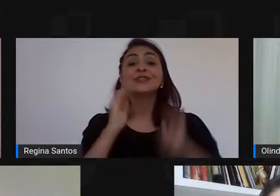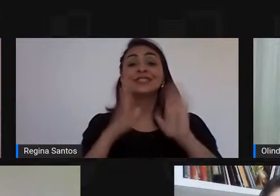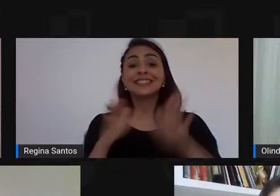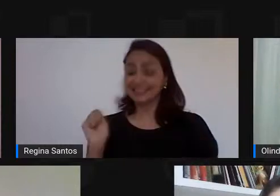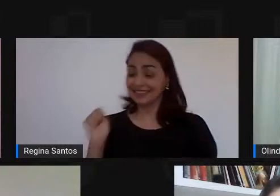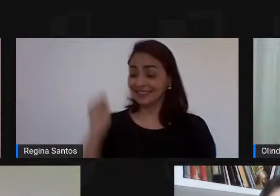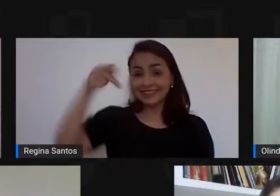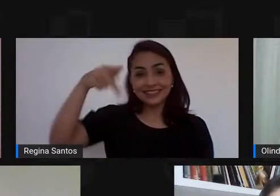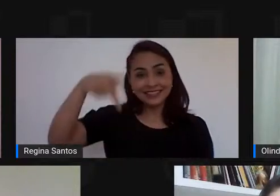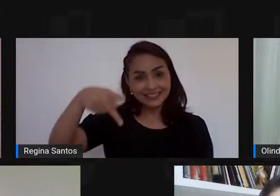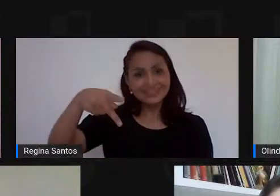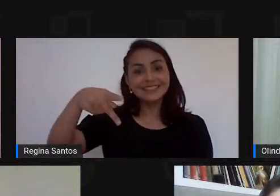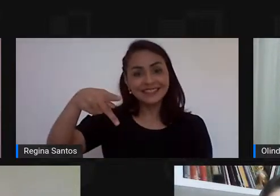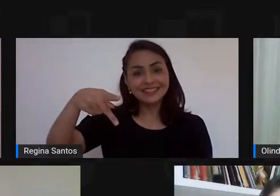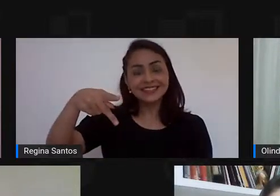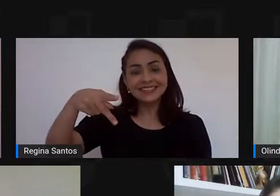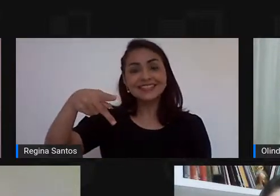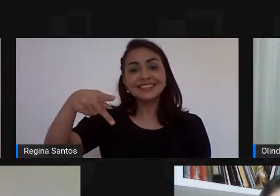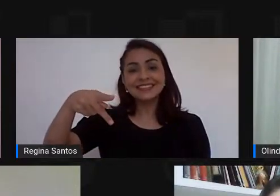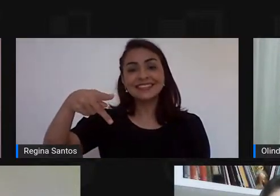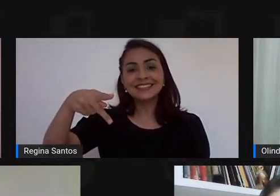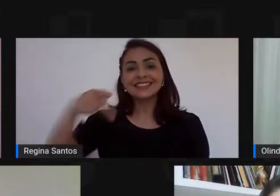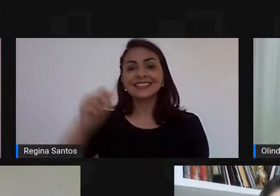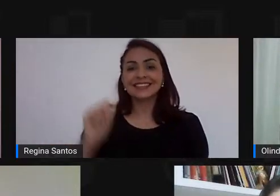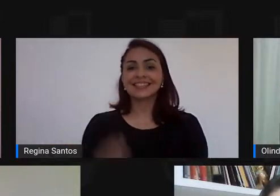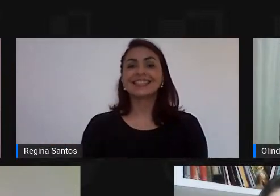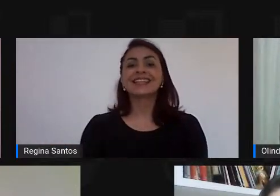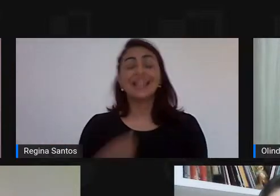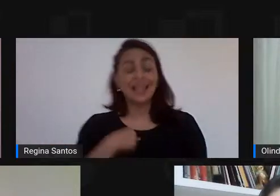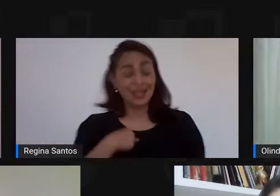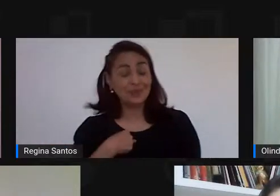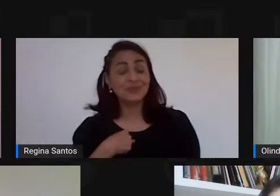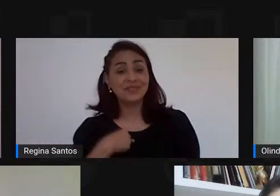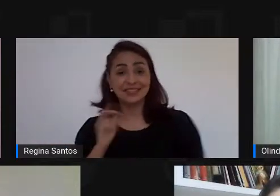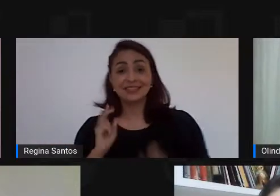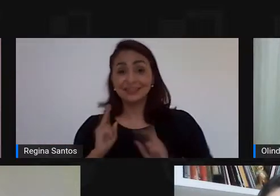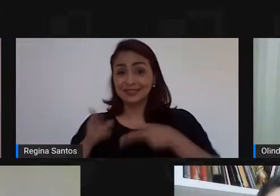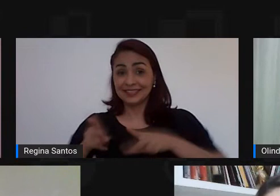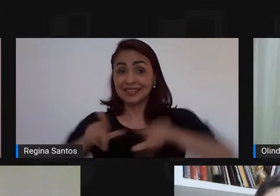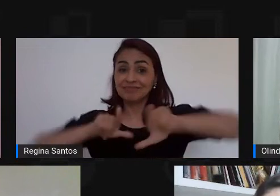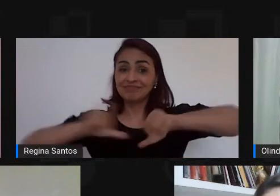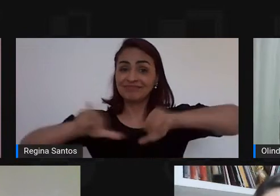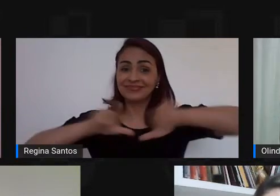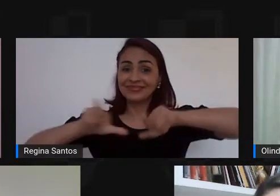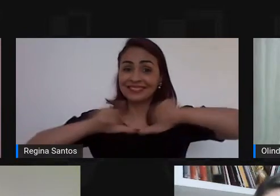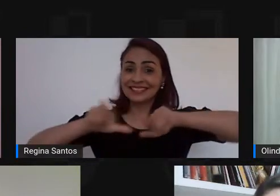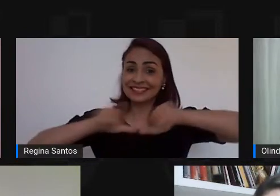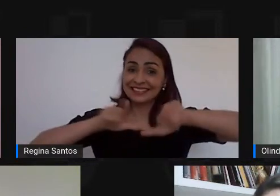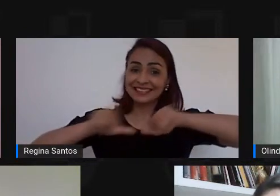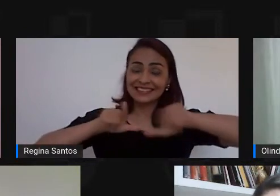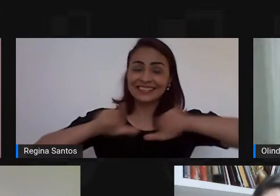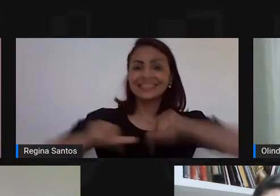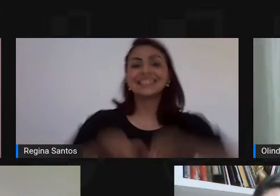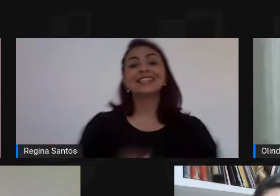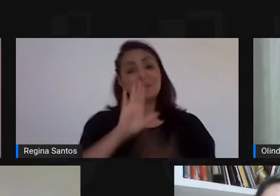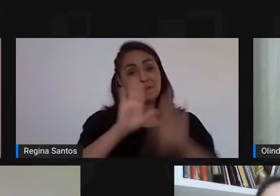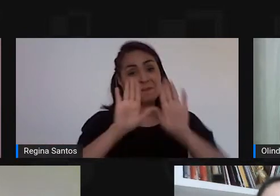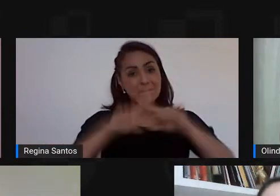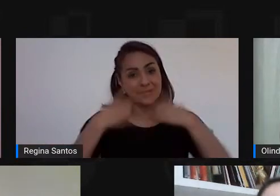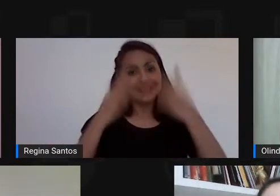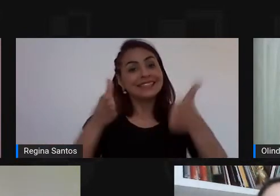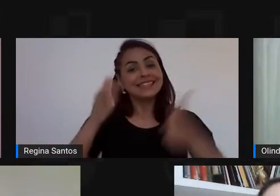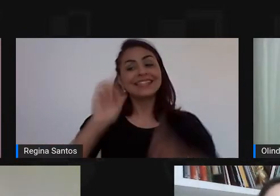fica pelos cantos, embora eu fique trabalhando, mas a gente fica pelos cantos, e como eu